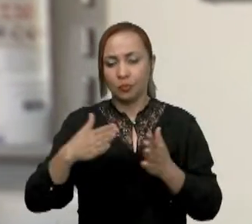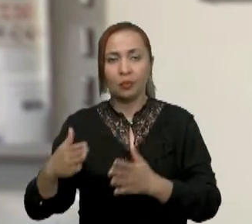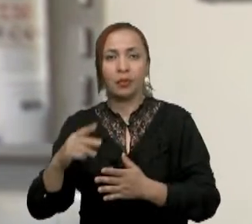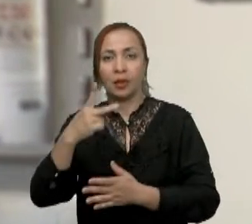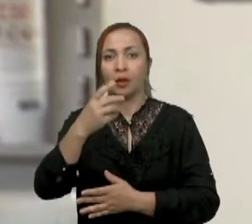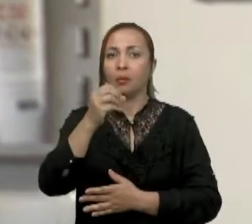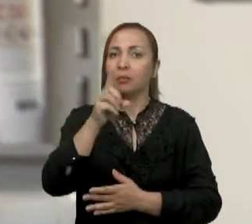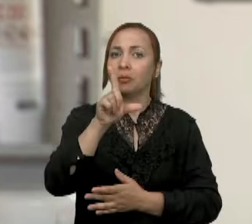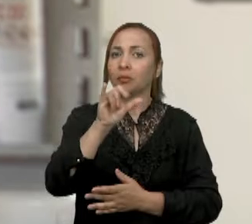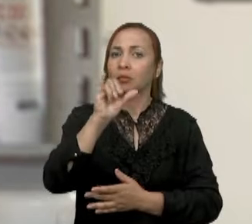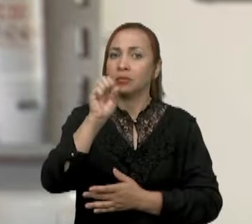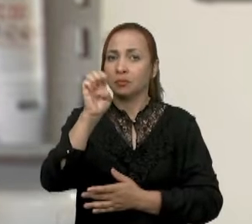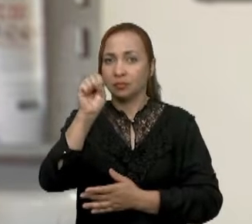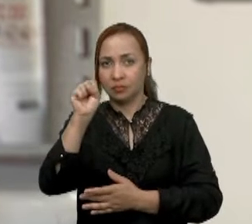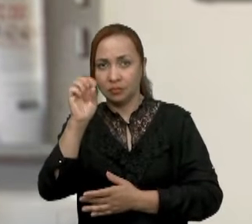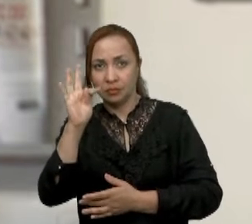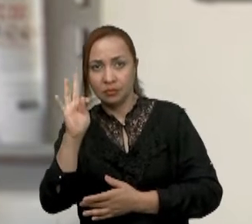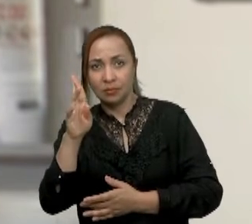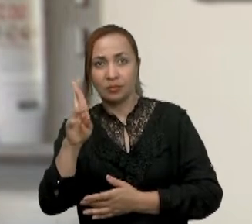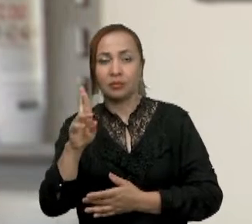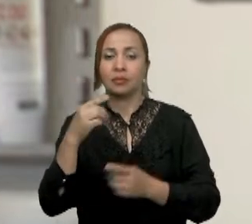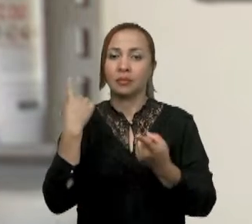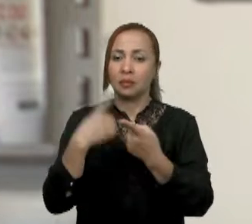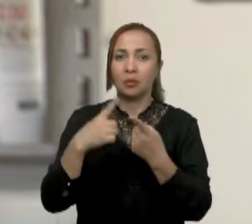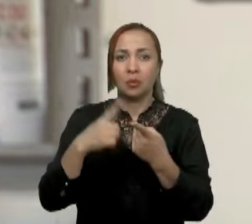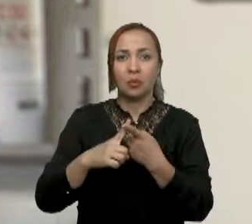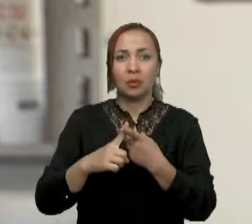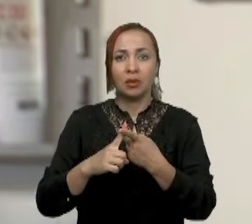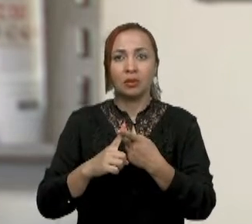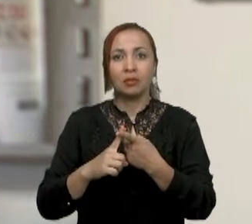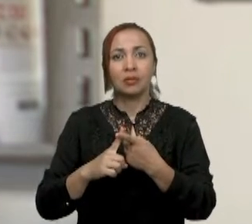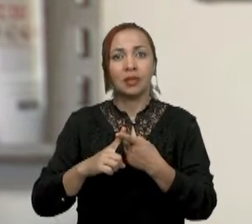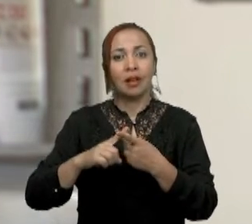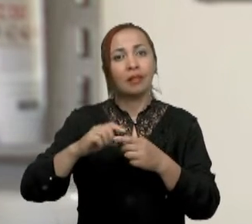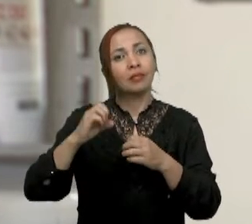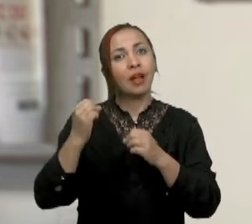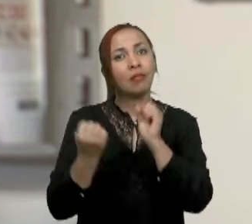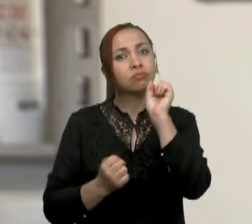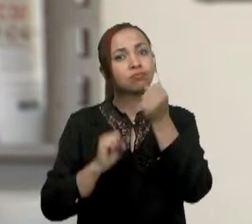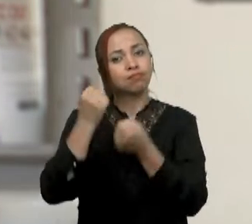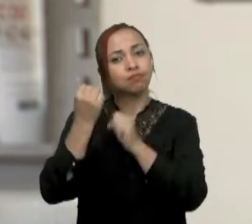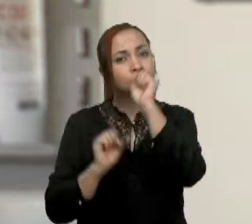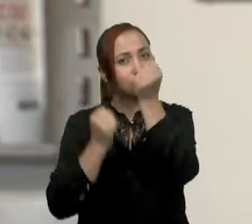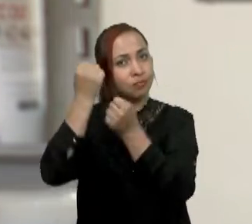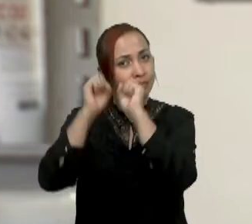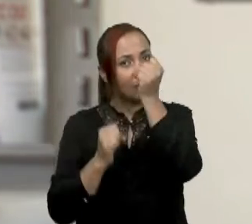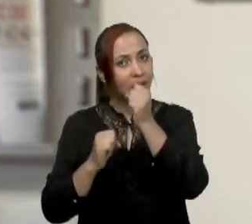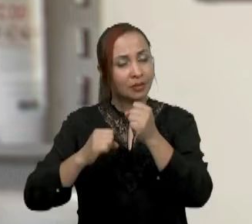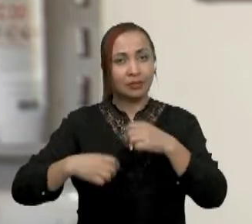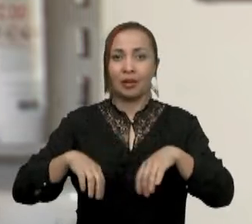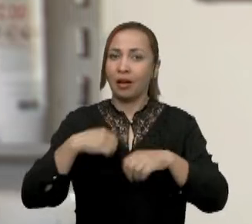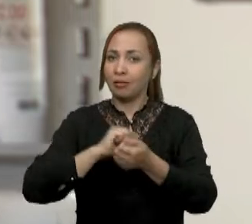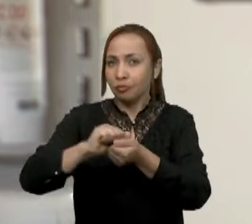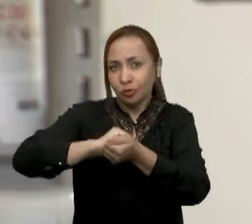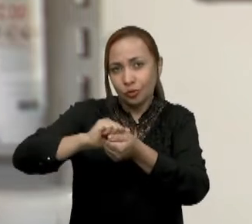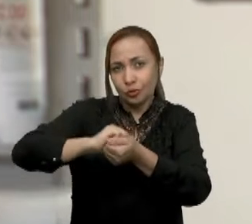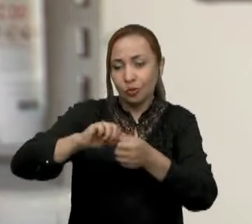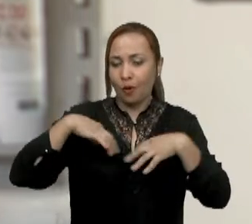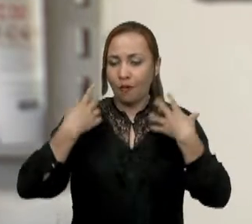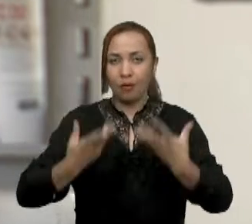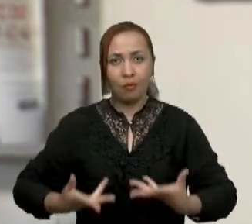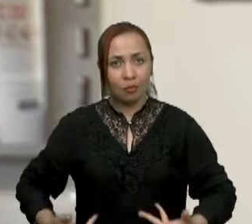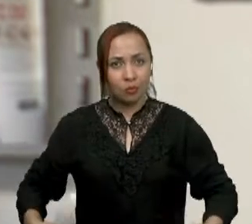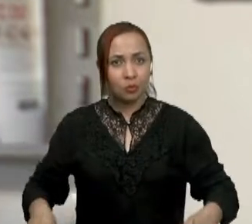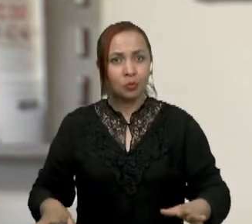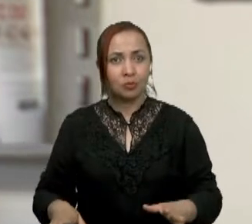é que esse poliéster e entra no mar por conta da máquina de lavar nossa máquina de lavar na então